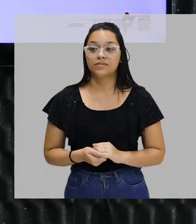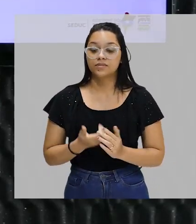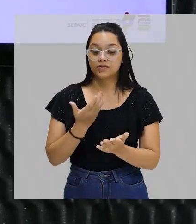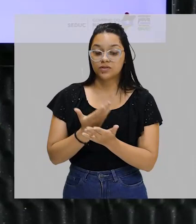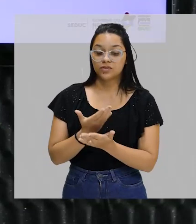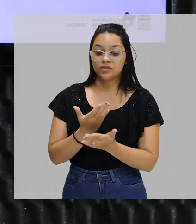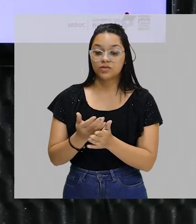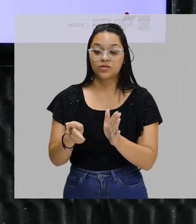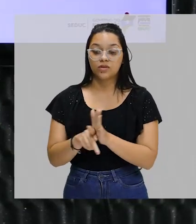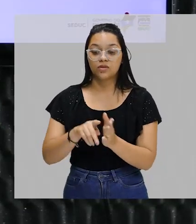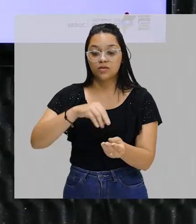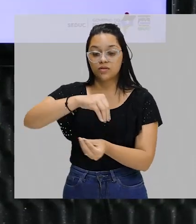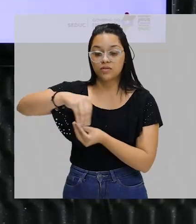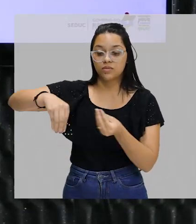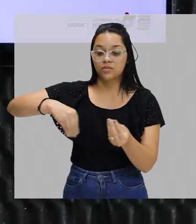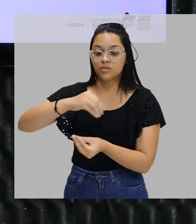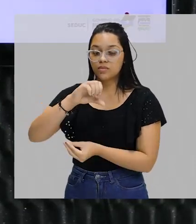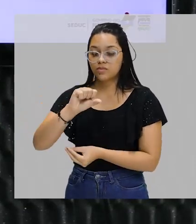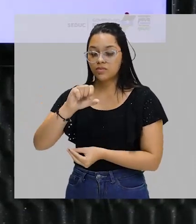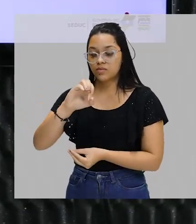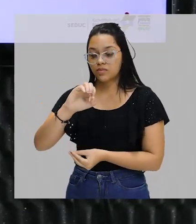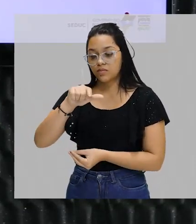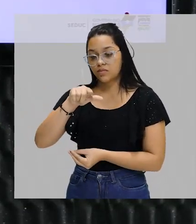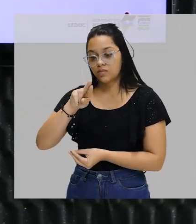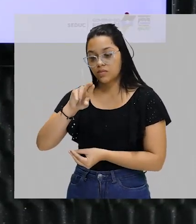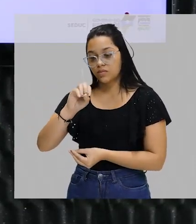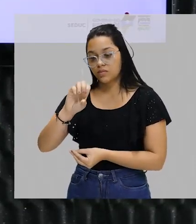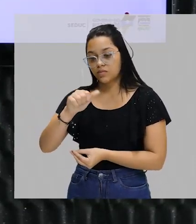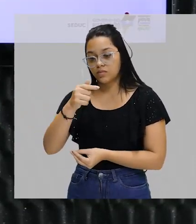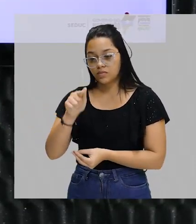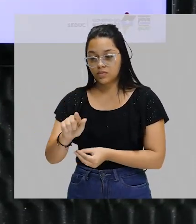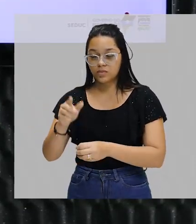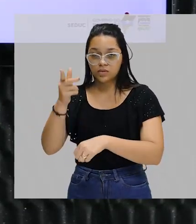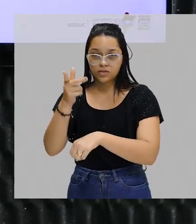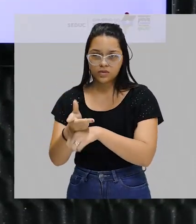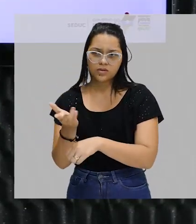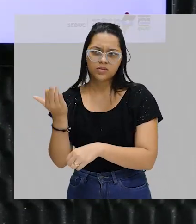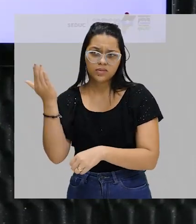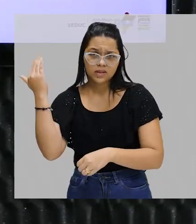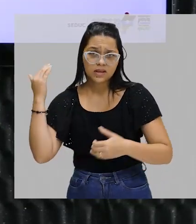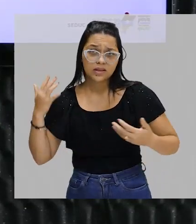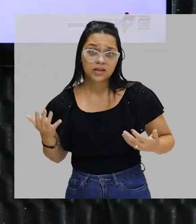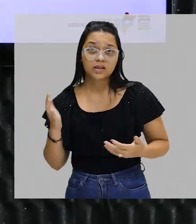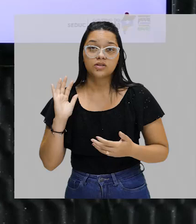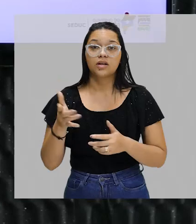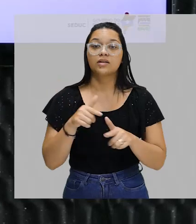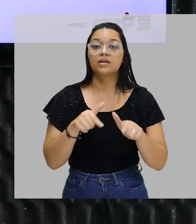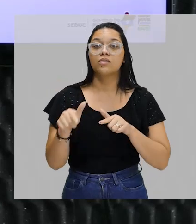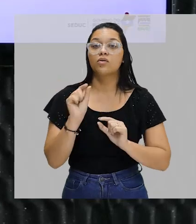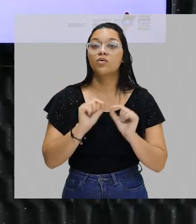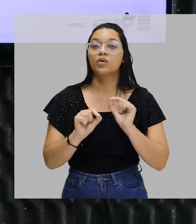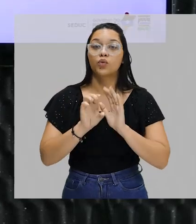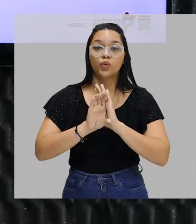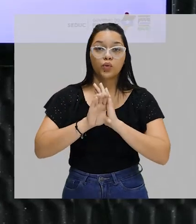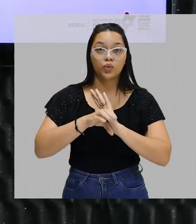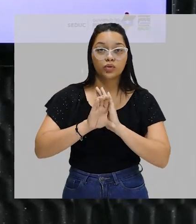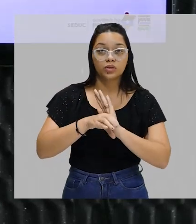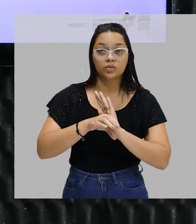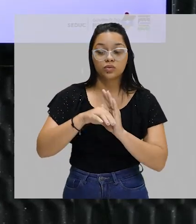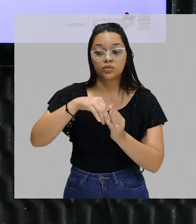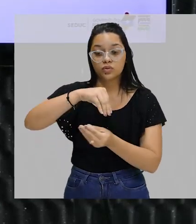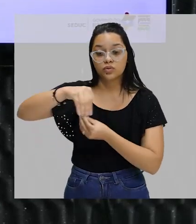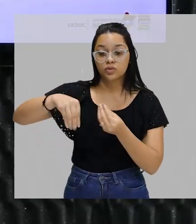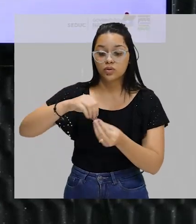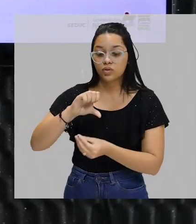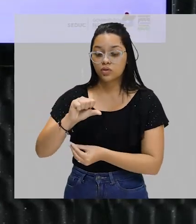estudo das soluções. Então, em vídeos anteriores, turma, já trabalhamos o conceito de solução,